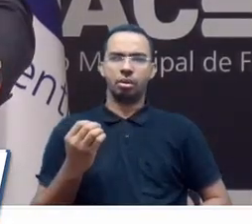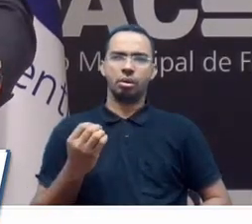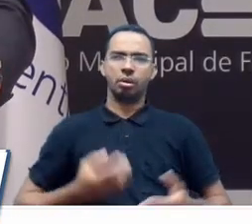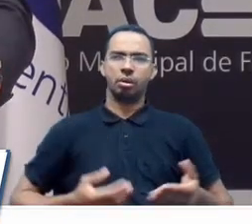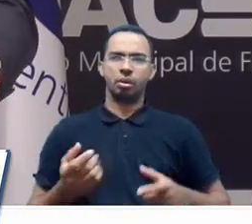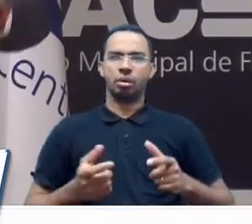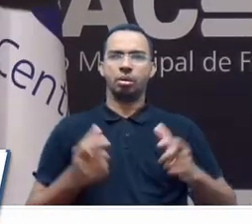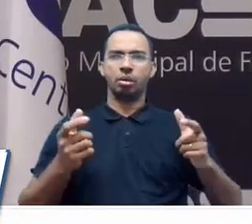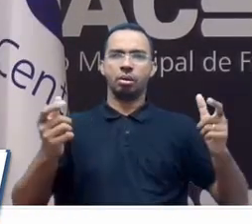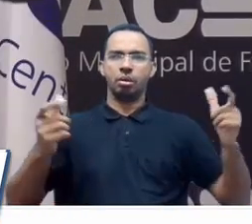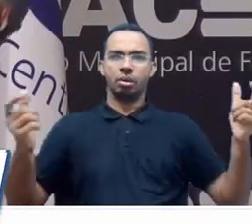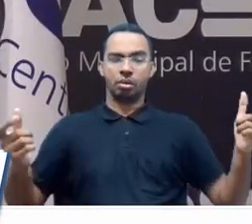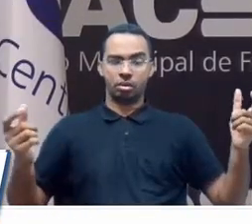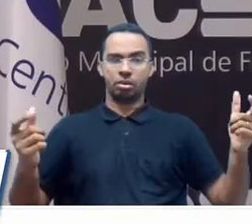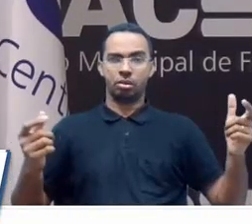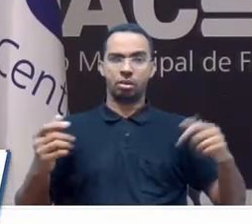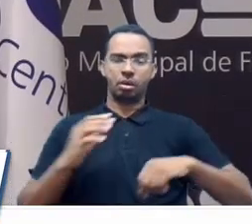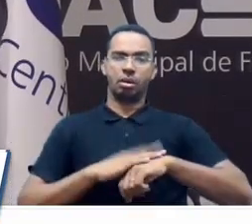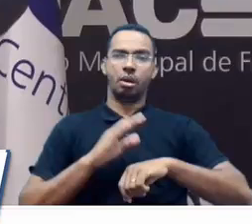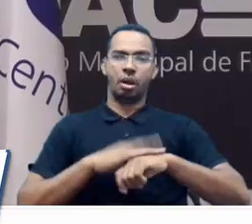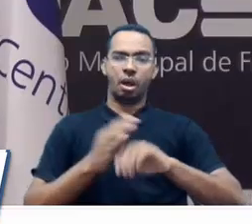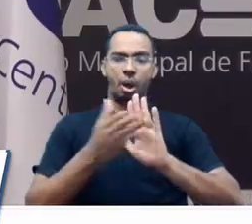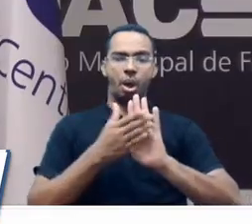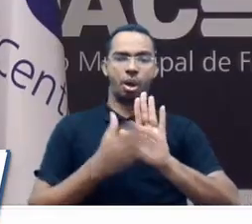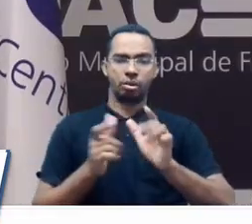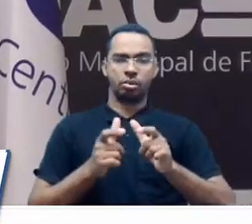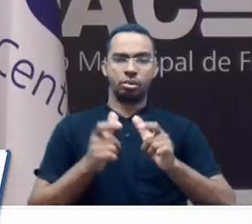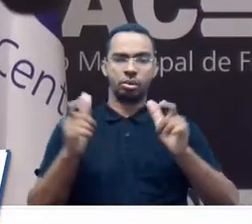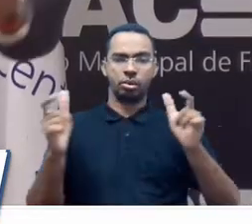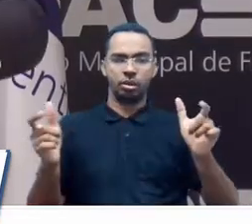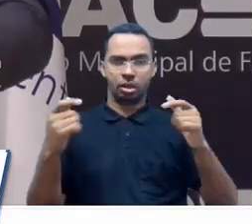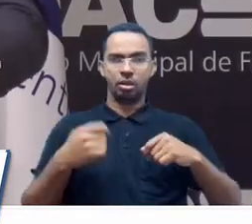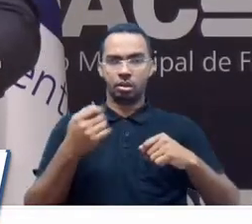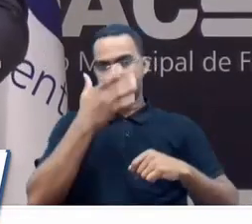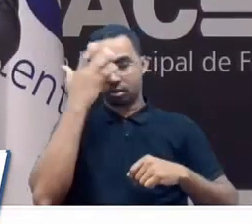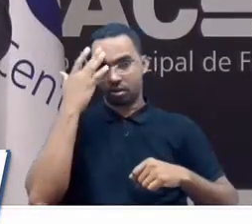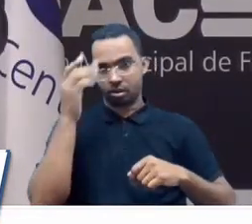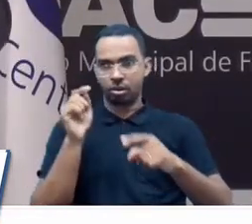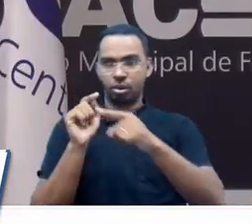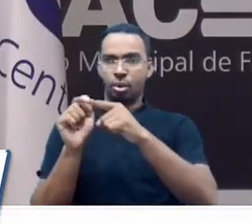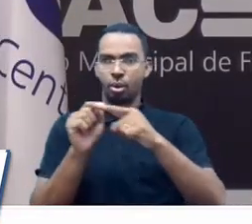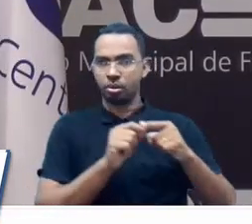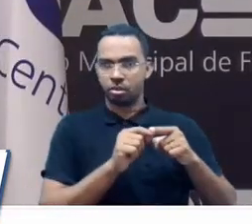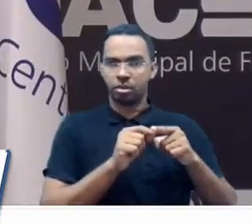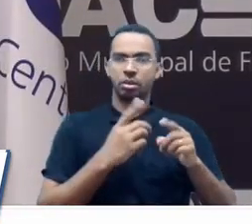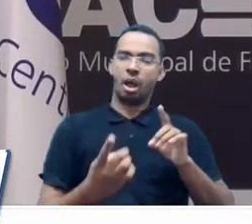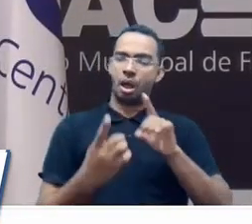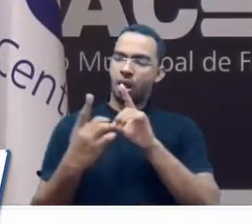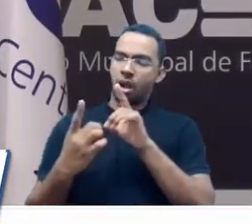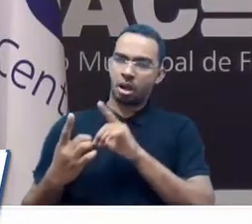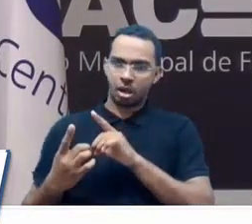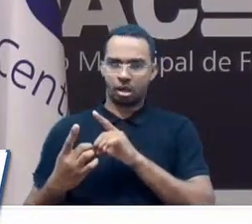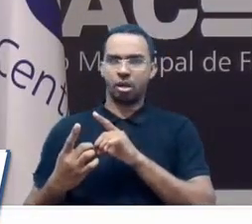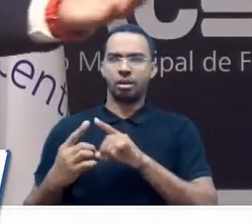cresceu. As demandas aumentaram. Precisa de gente nesses bairros para atender e trabalhar